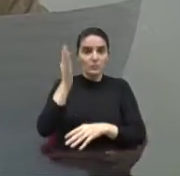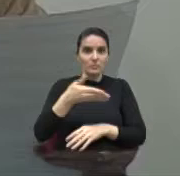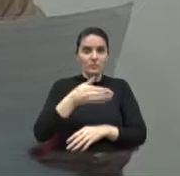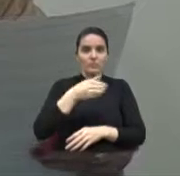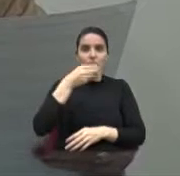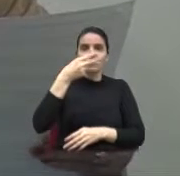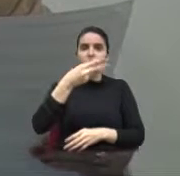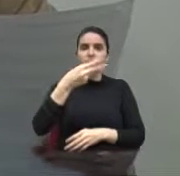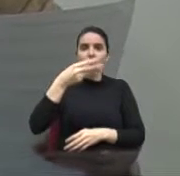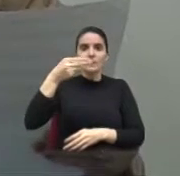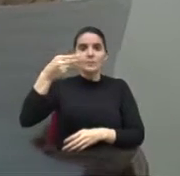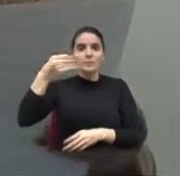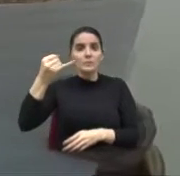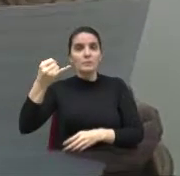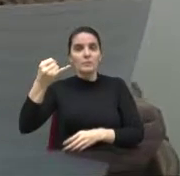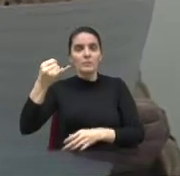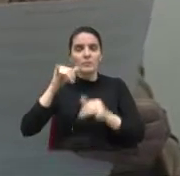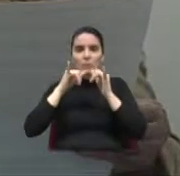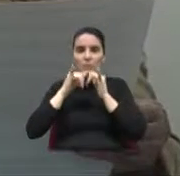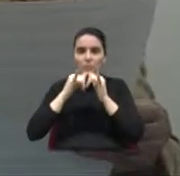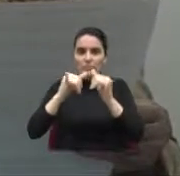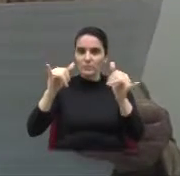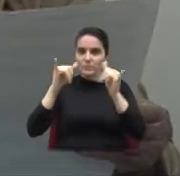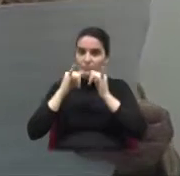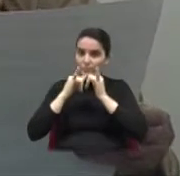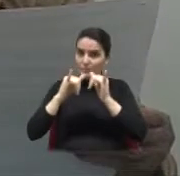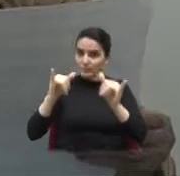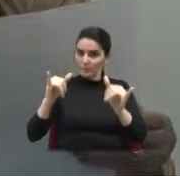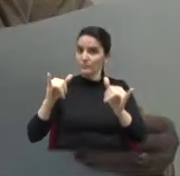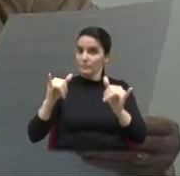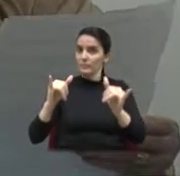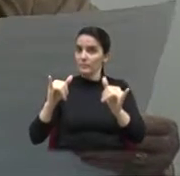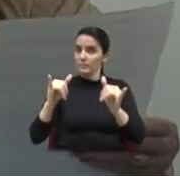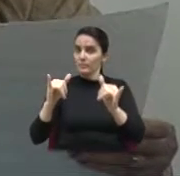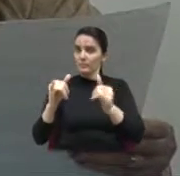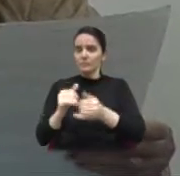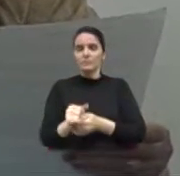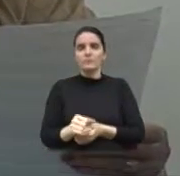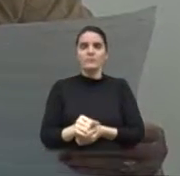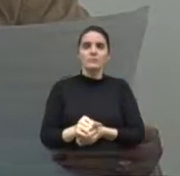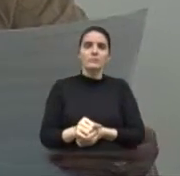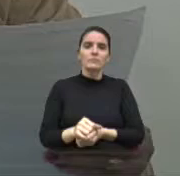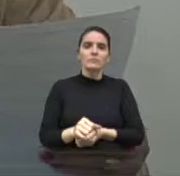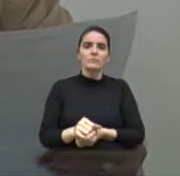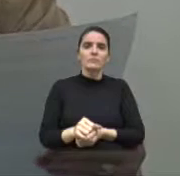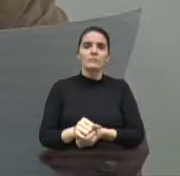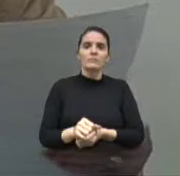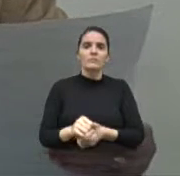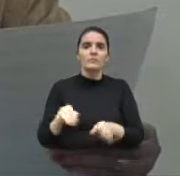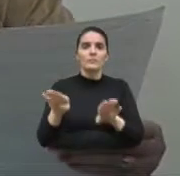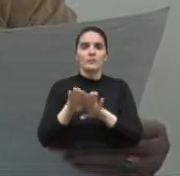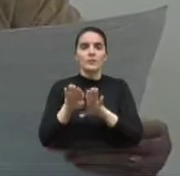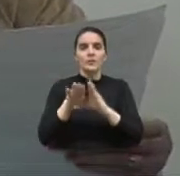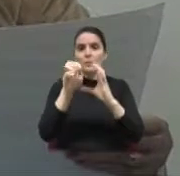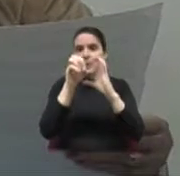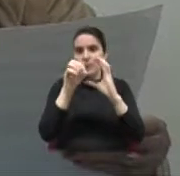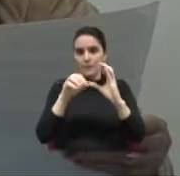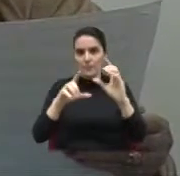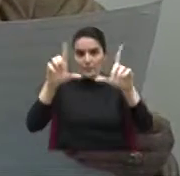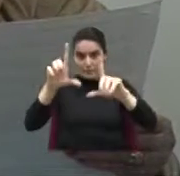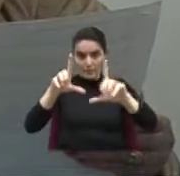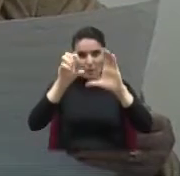3 milhões em publicidade, sem contar o que gastou com a Rede Globo, que eu já fiz um